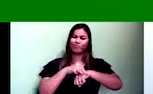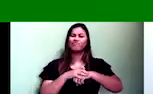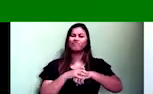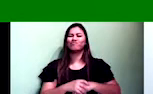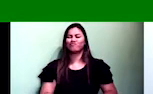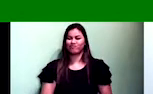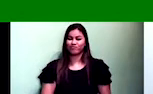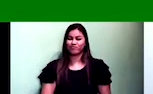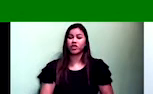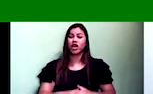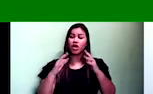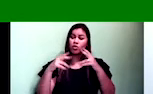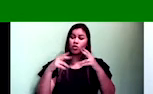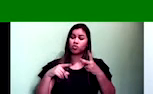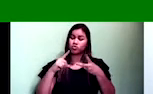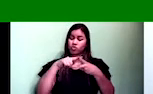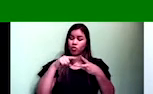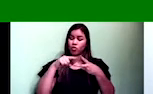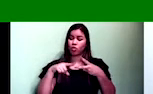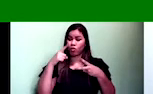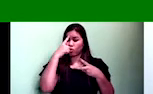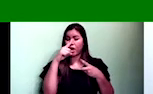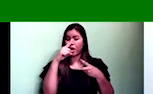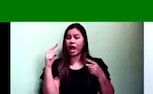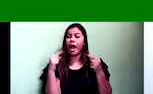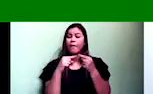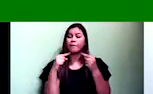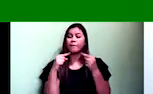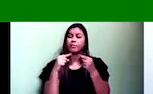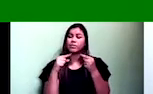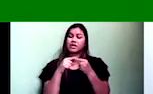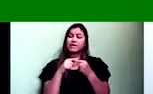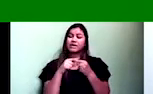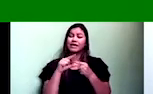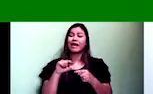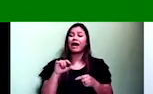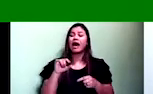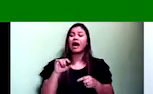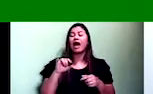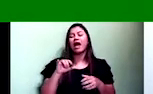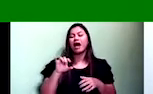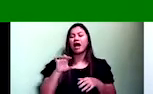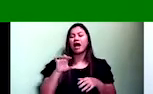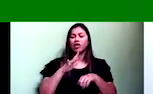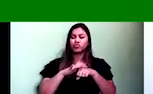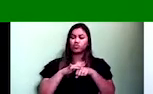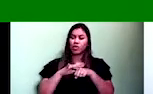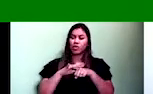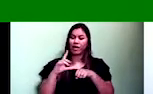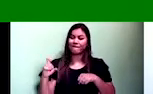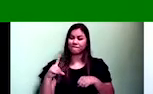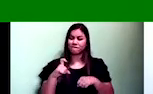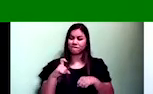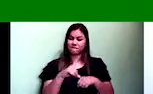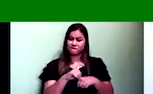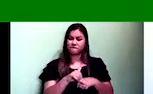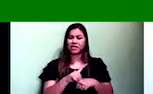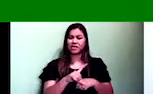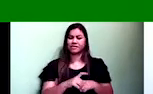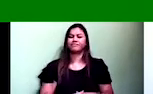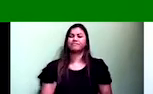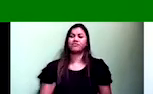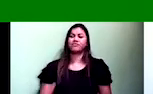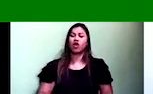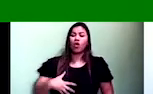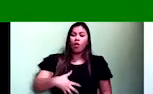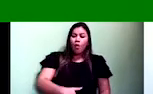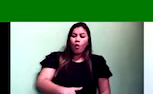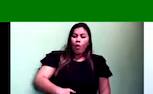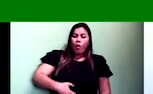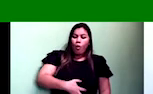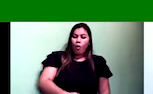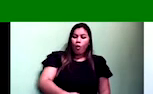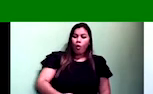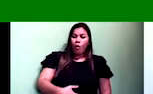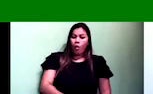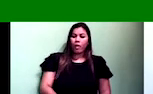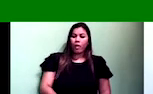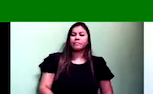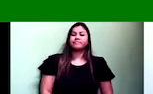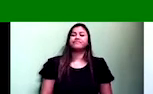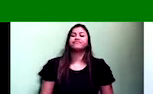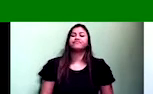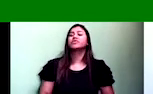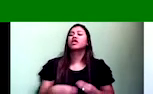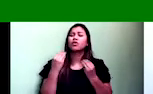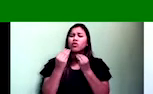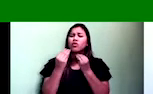Na classificação, outro tipo de classificação, a gente poderia classificar por agente causador. Pode ser vírus,